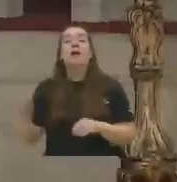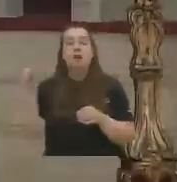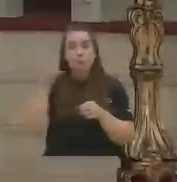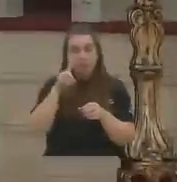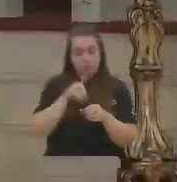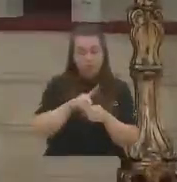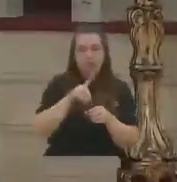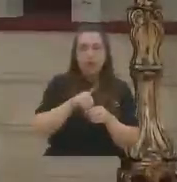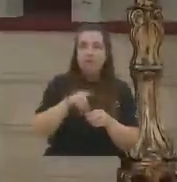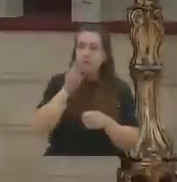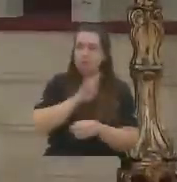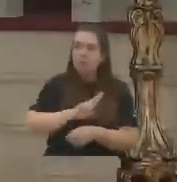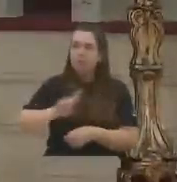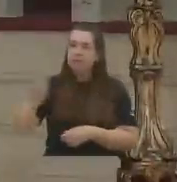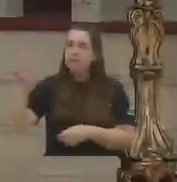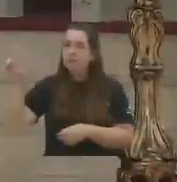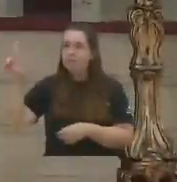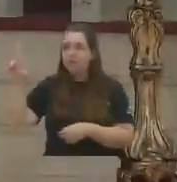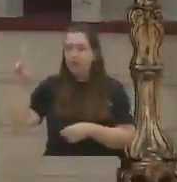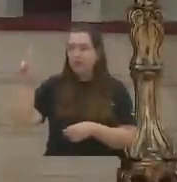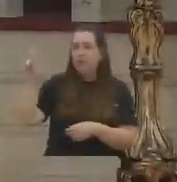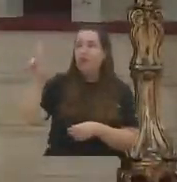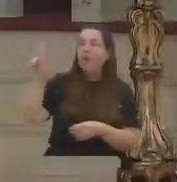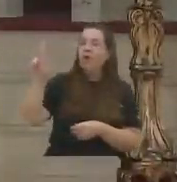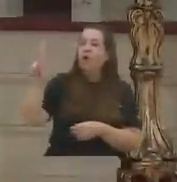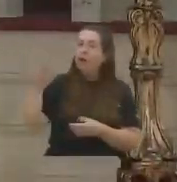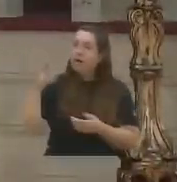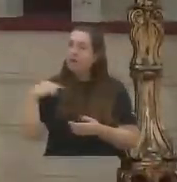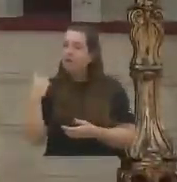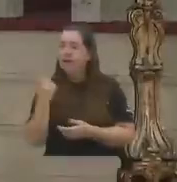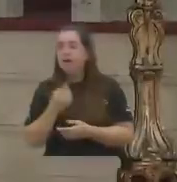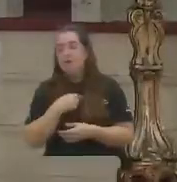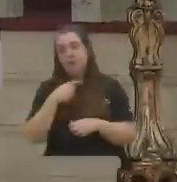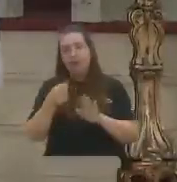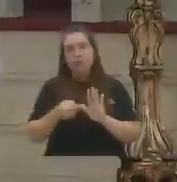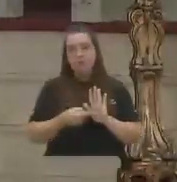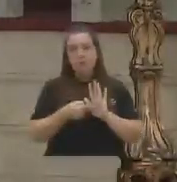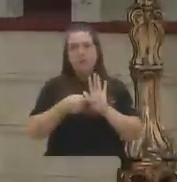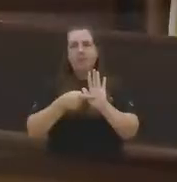partilhar. É o dízimo, Senhor,